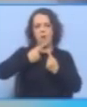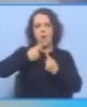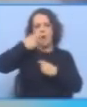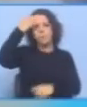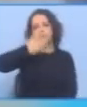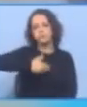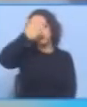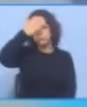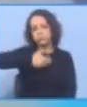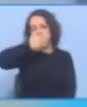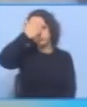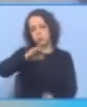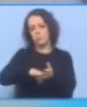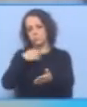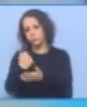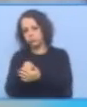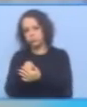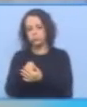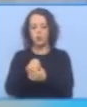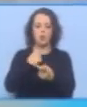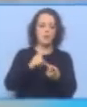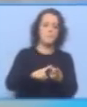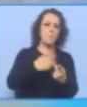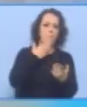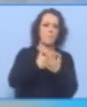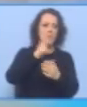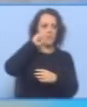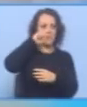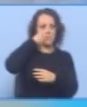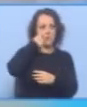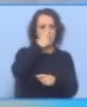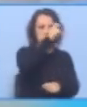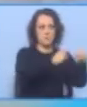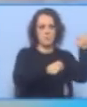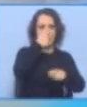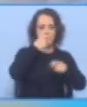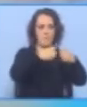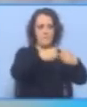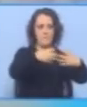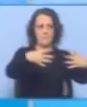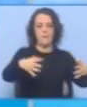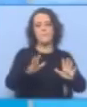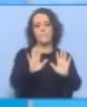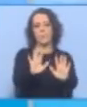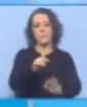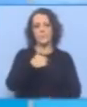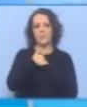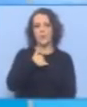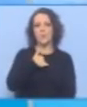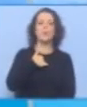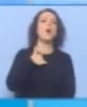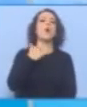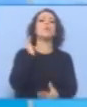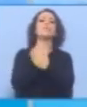concluídos, seja pela suspeita que levantam contra um número cada vez mais alargado de pessoas? Eu não me vou pronunciar sobre os